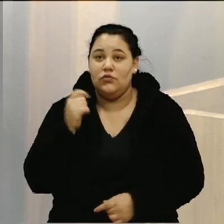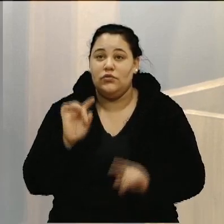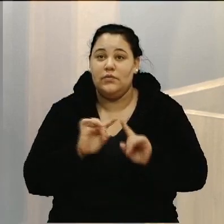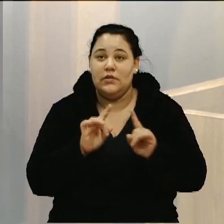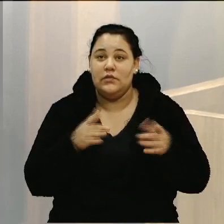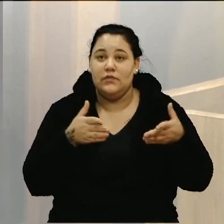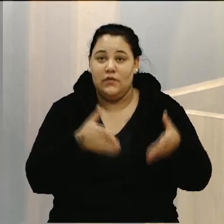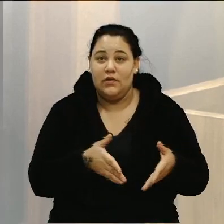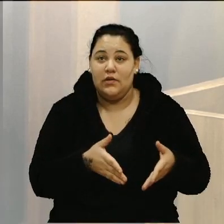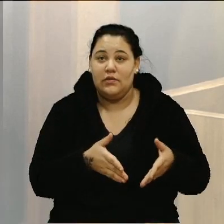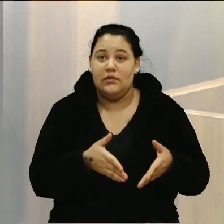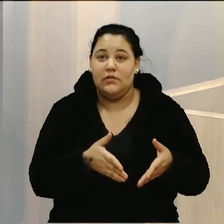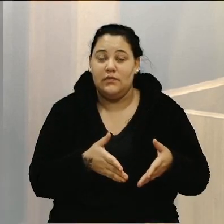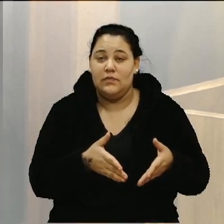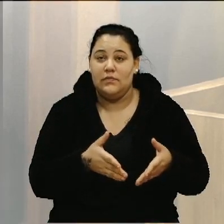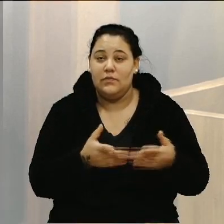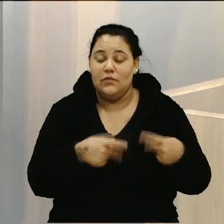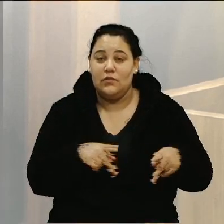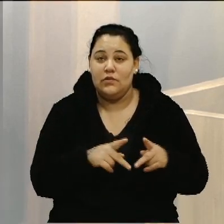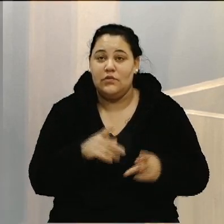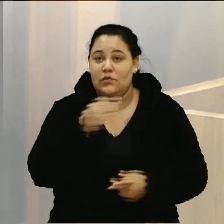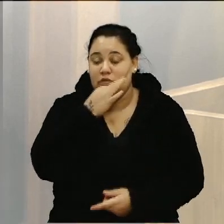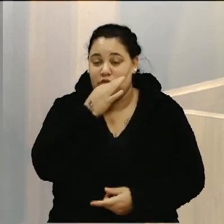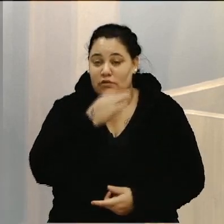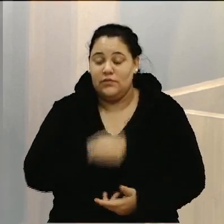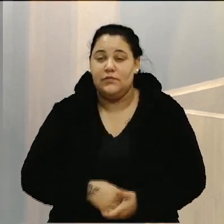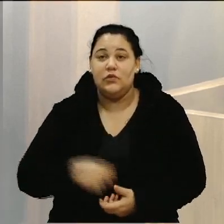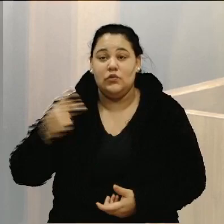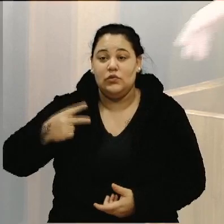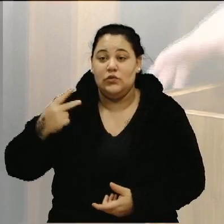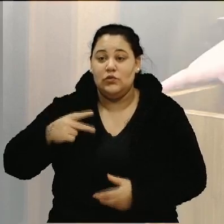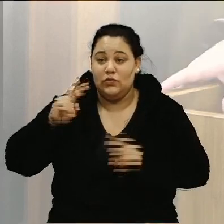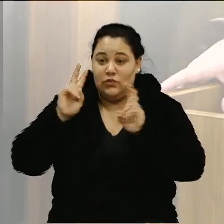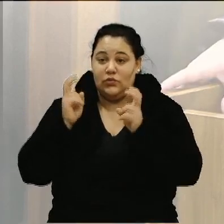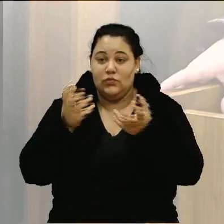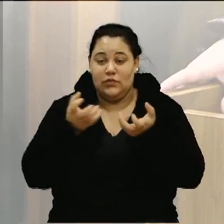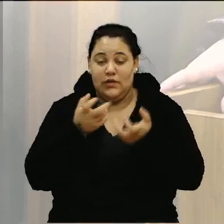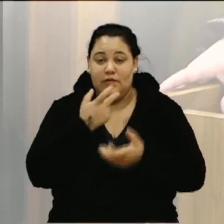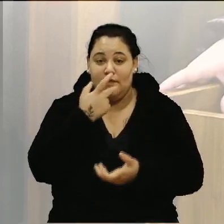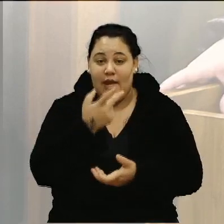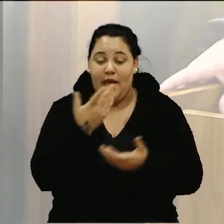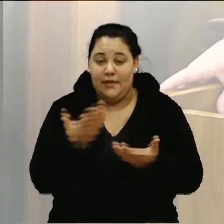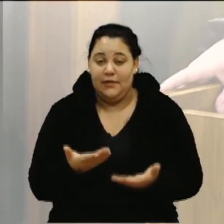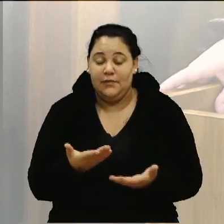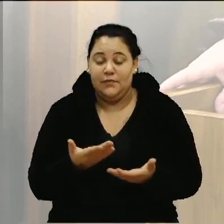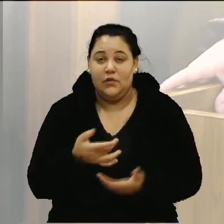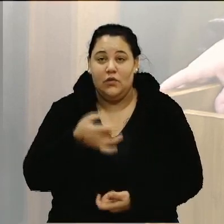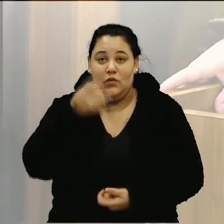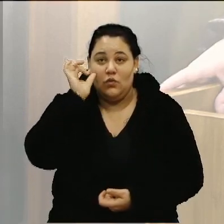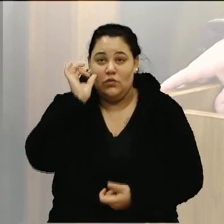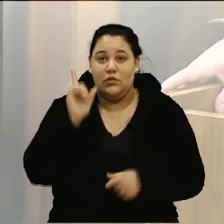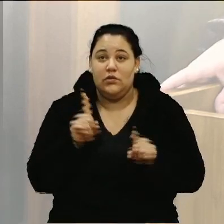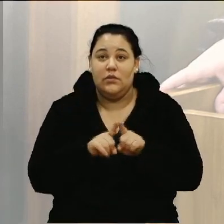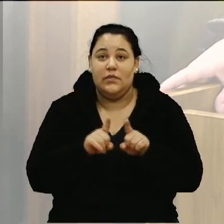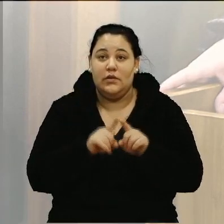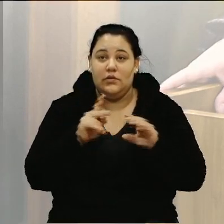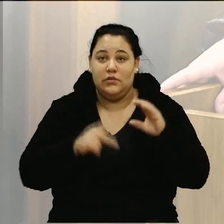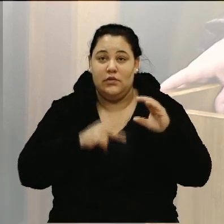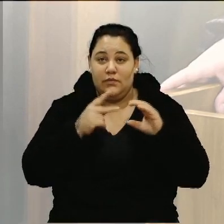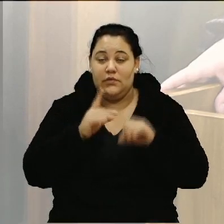população caxiense. Um segundo assunto que eu quero trazer aqui, ontem na Câmara